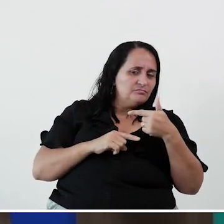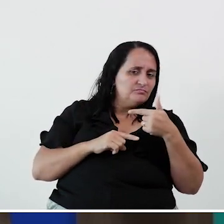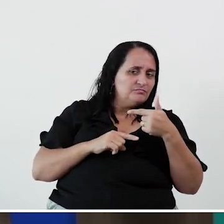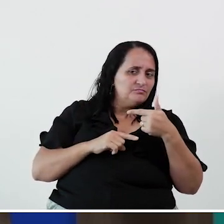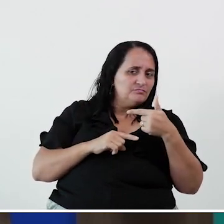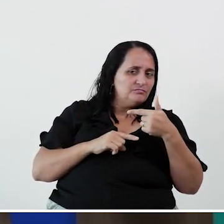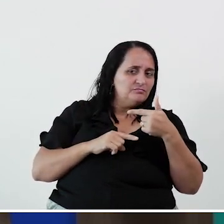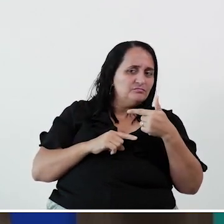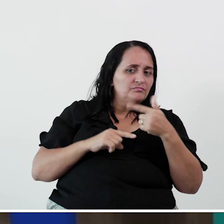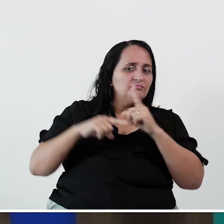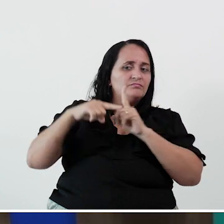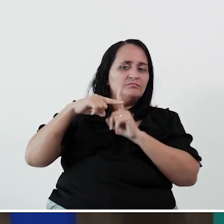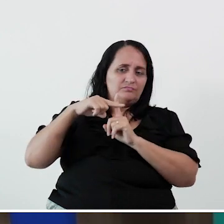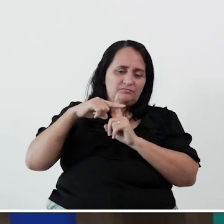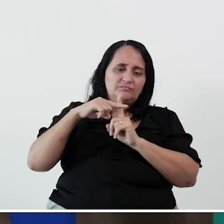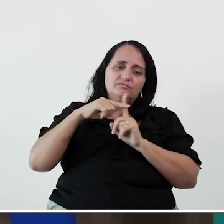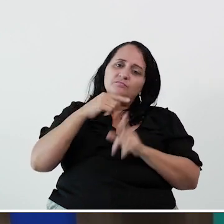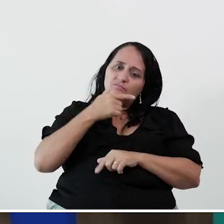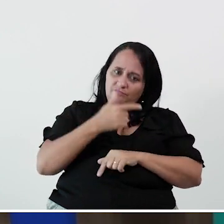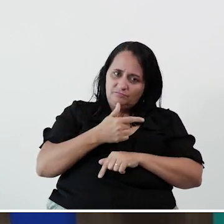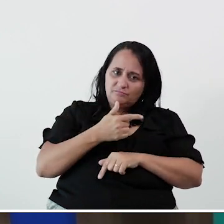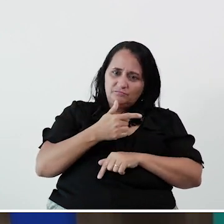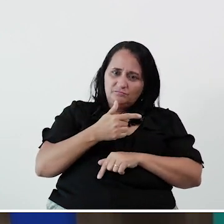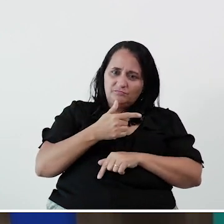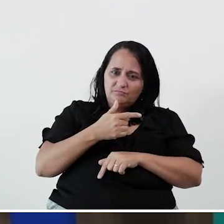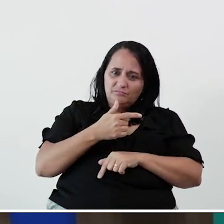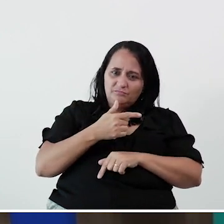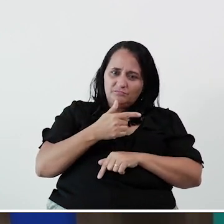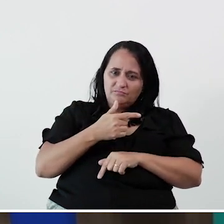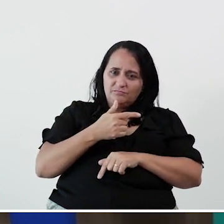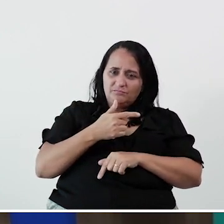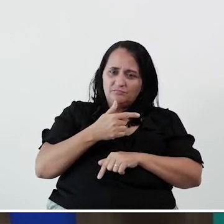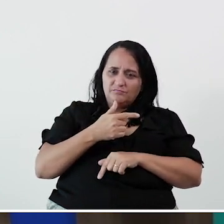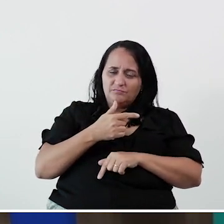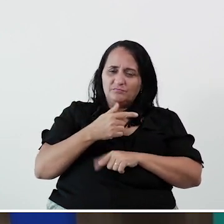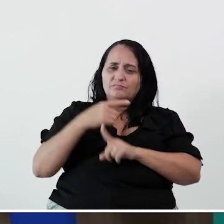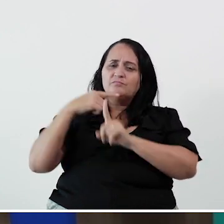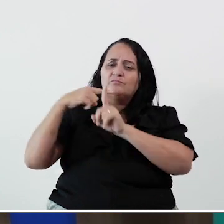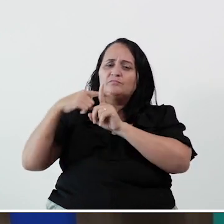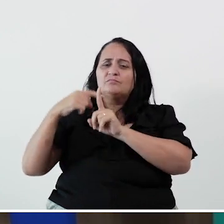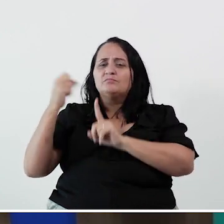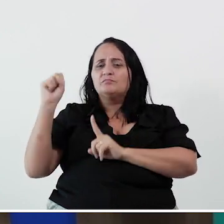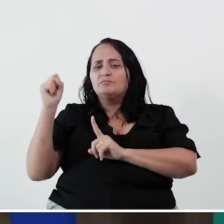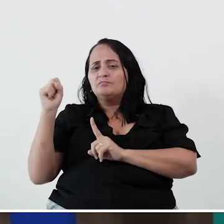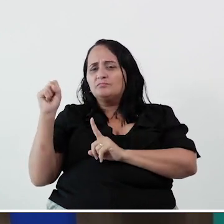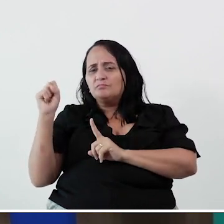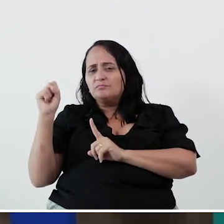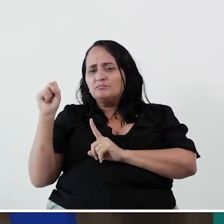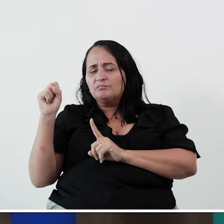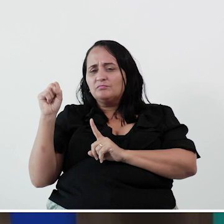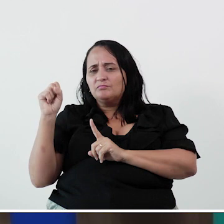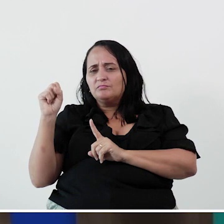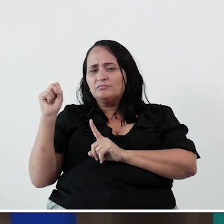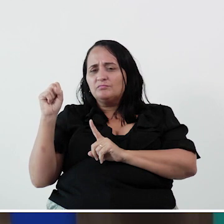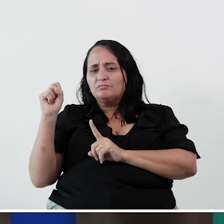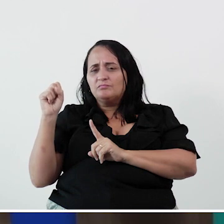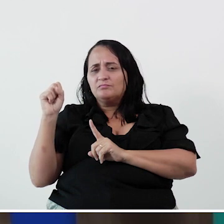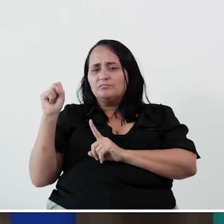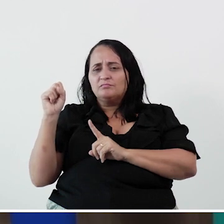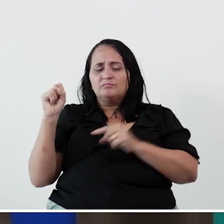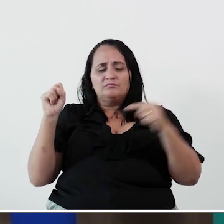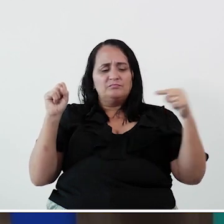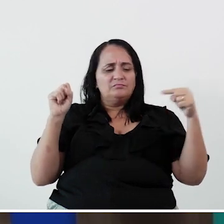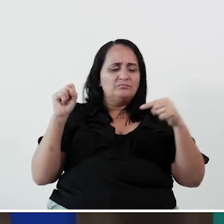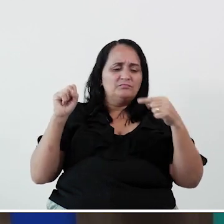2. Mais 2, mais 8. Repetindo aqui, vamos lá. Operando o que há entre colchetes agora. Menos